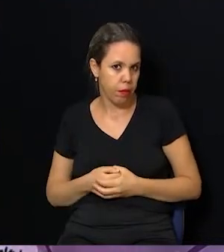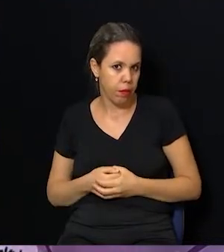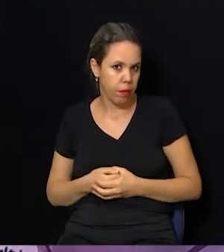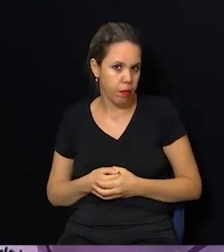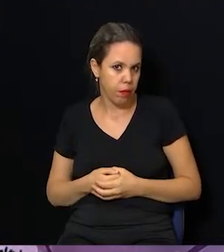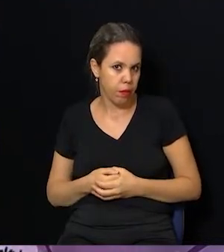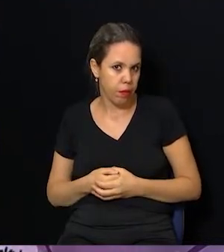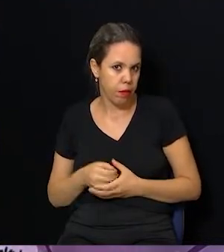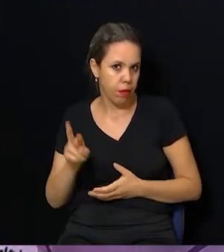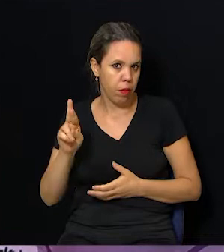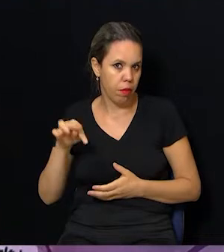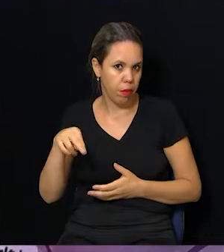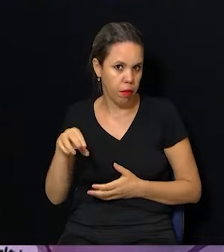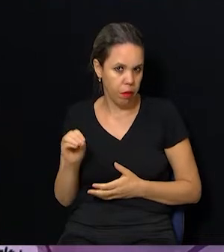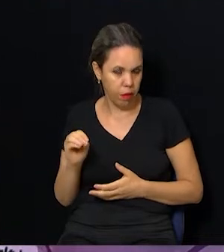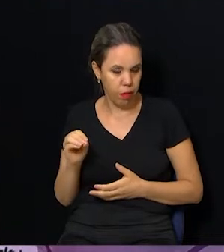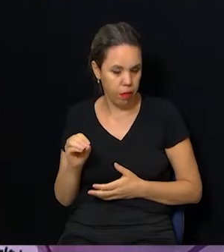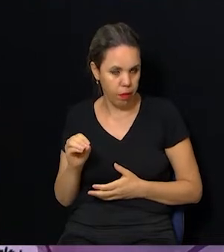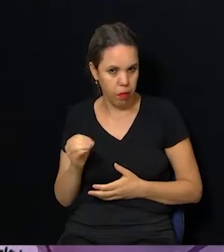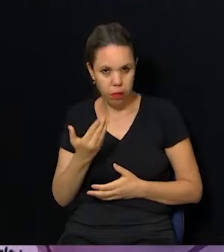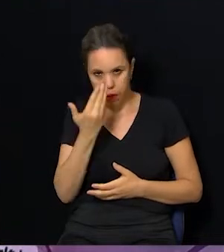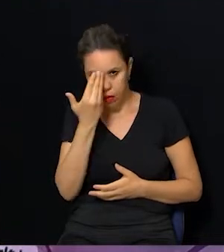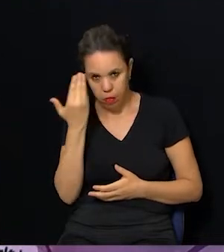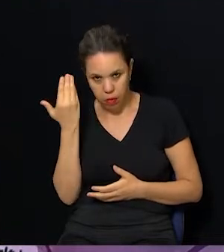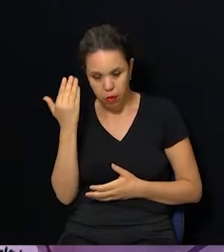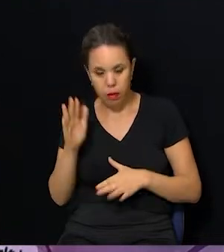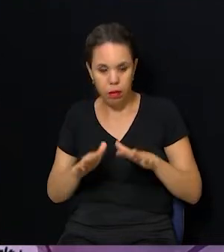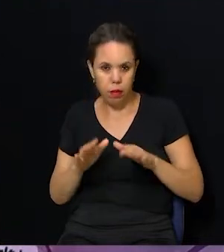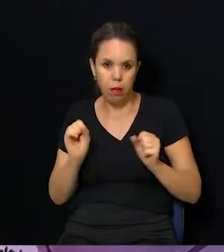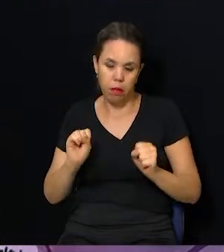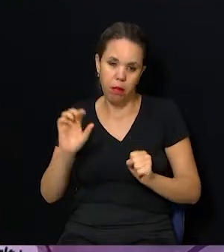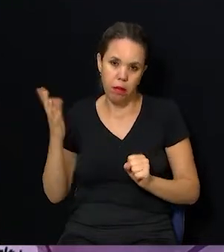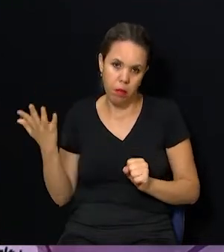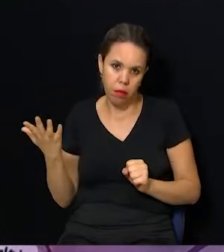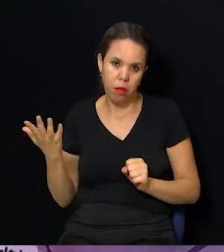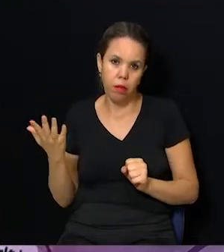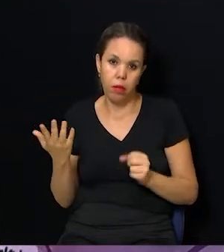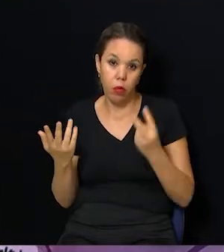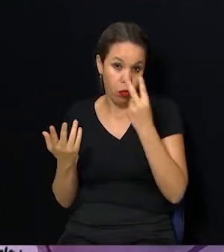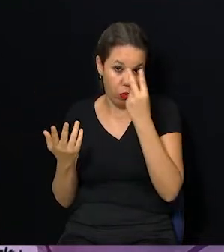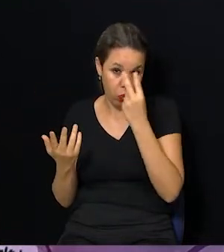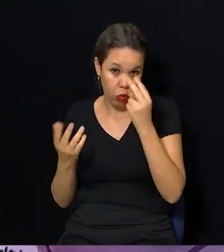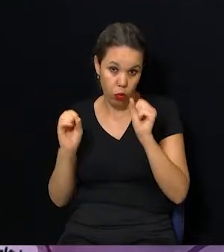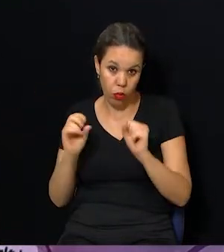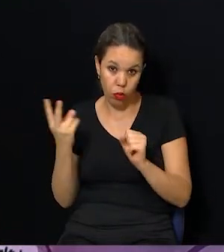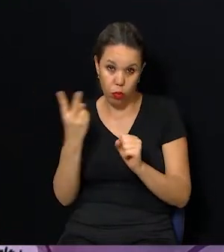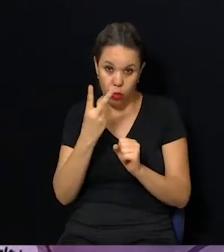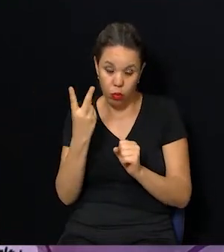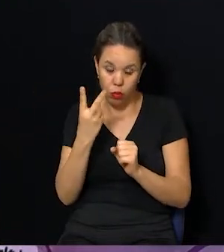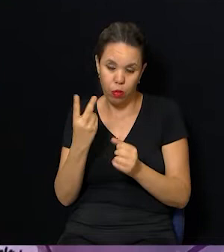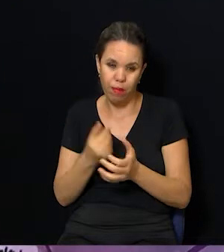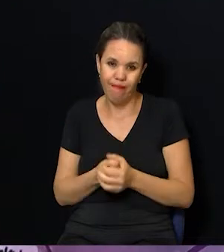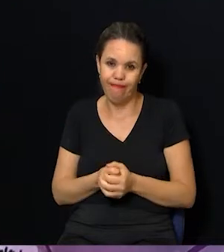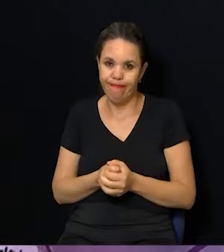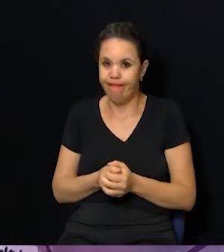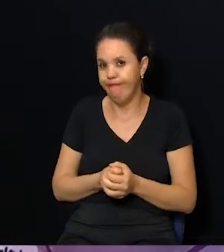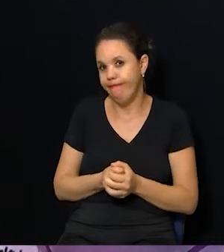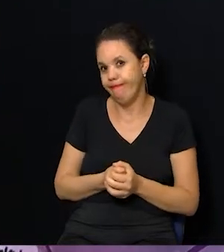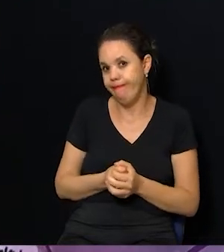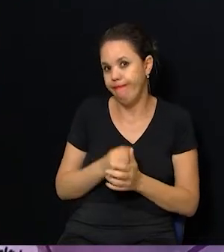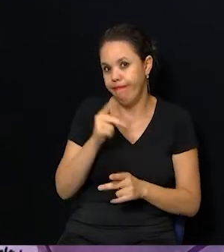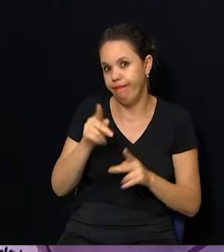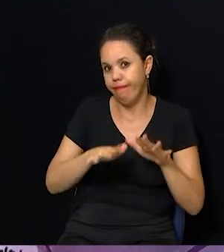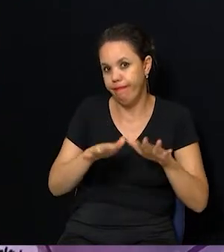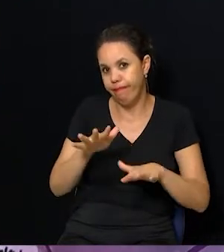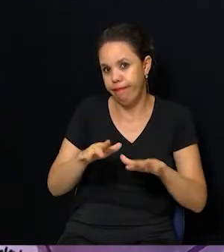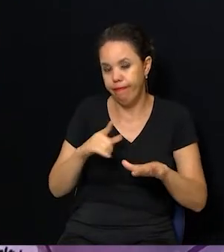do retinoblastoma é unilateral, tá? Mas ele pode ocorrer bilateralmente. Quando ele ocorre bilateralmente, uma boa parte das